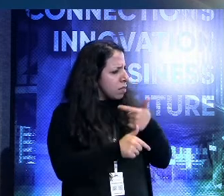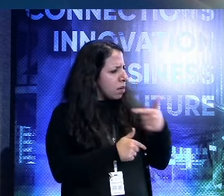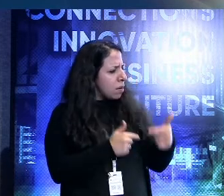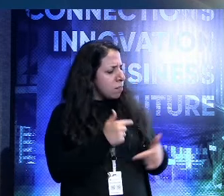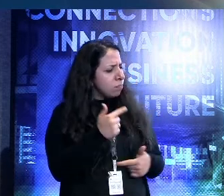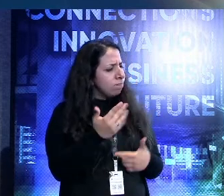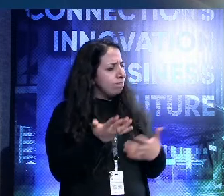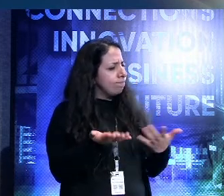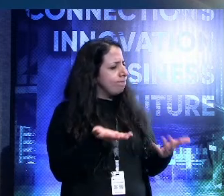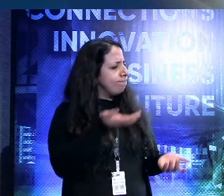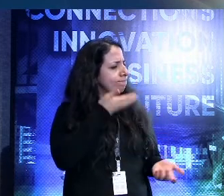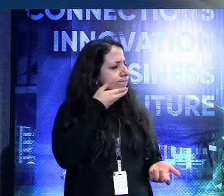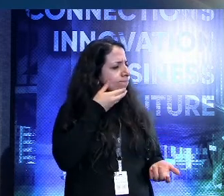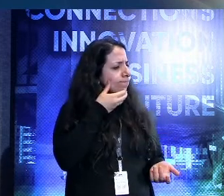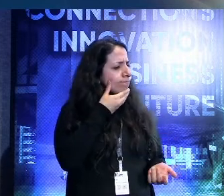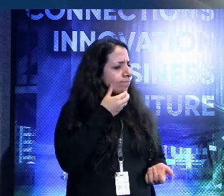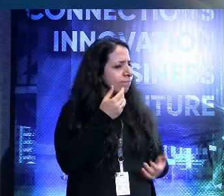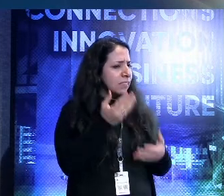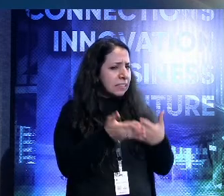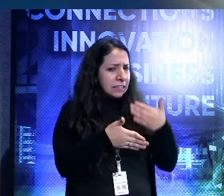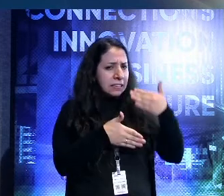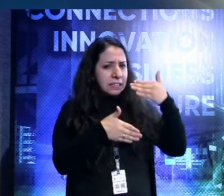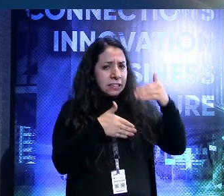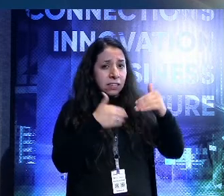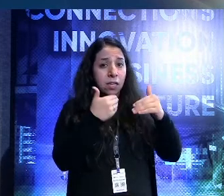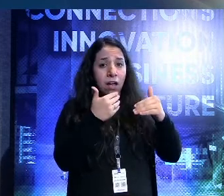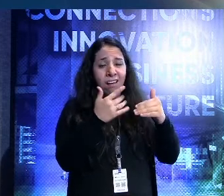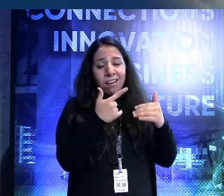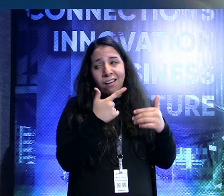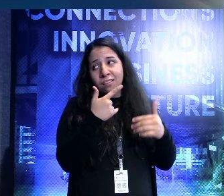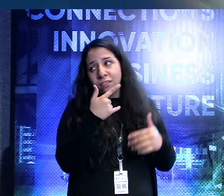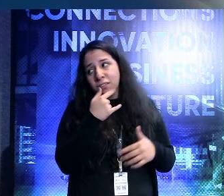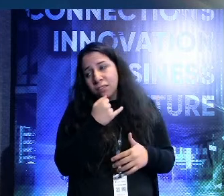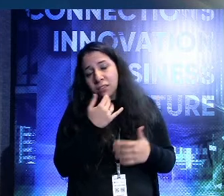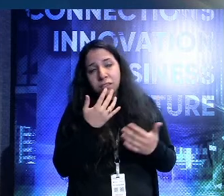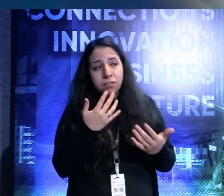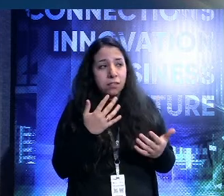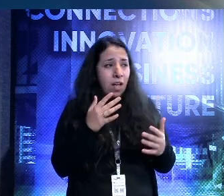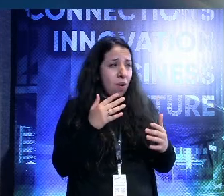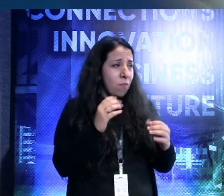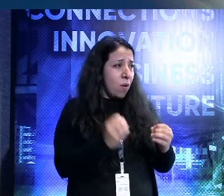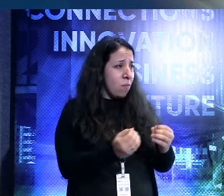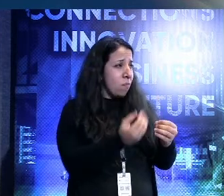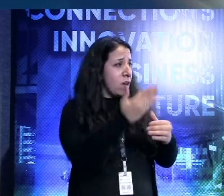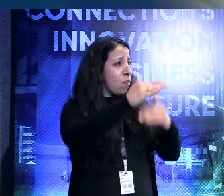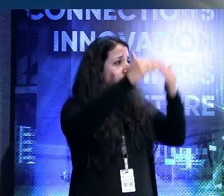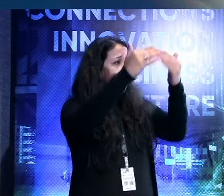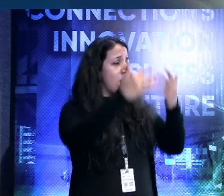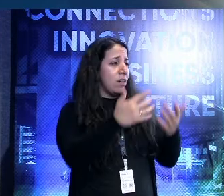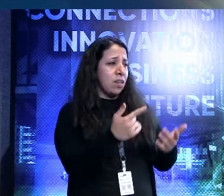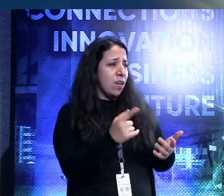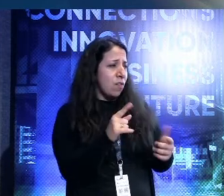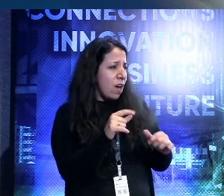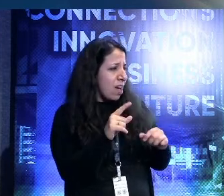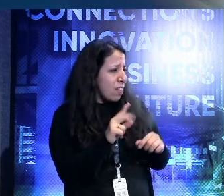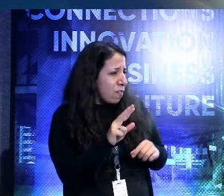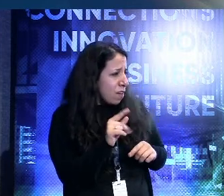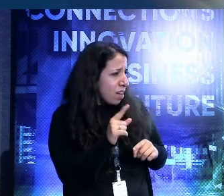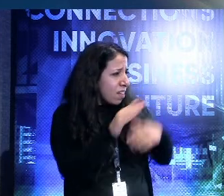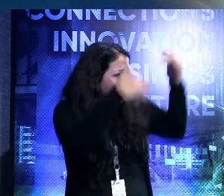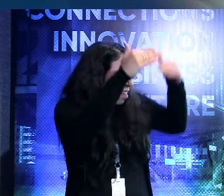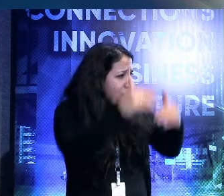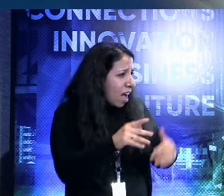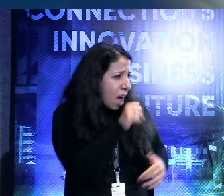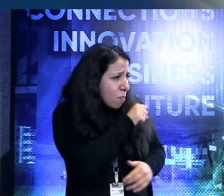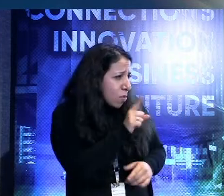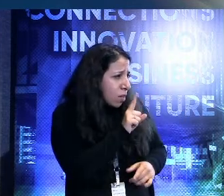Com a produtividade caindo, a moral também vai caindo. Pô, eu queria fazer aquela mudança, mas tudo que eu pensei não está acontecendo, não está dando certo. E agora? Eu não consigo